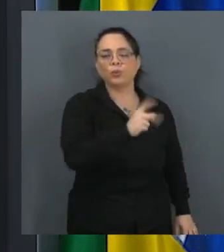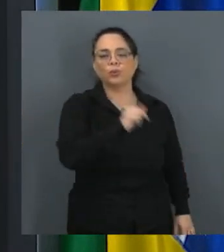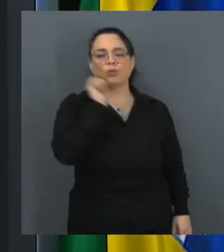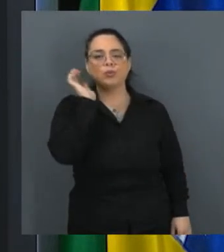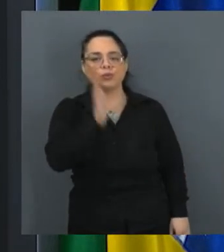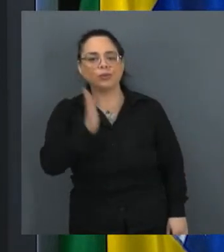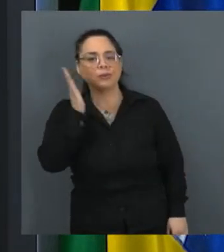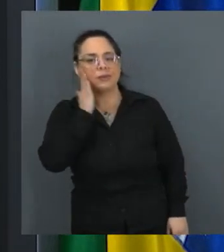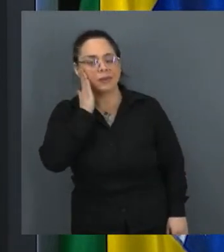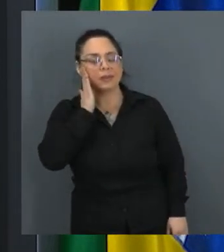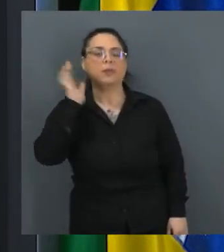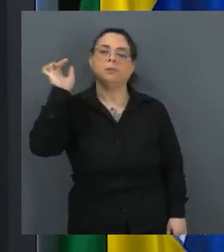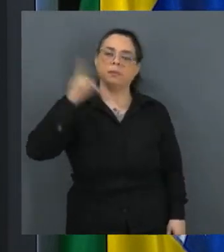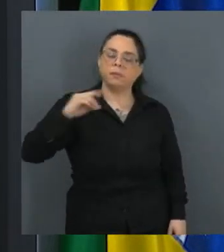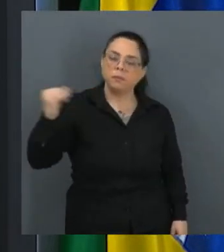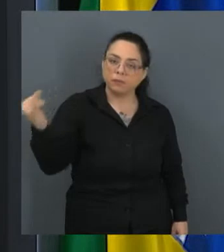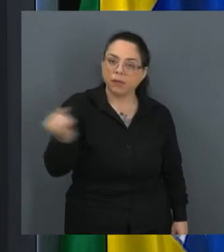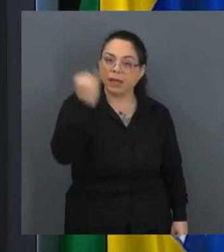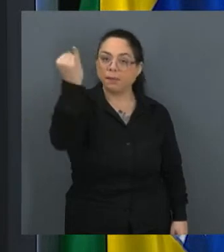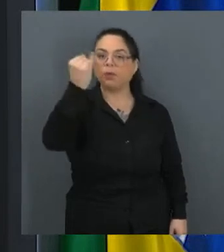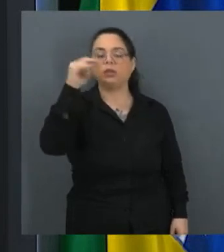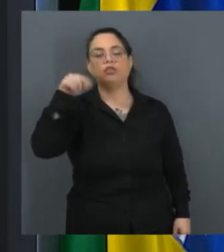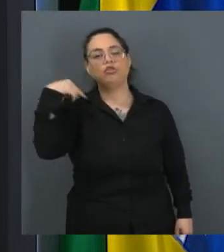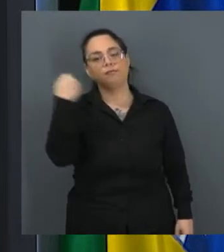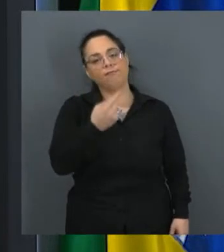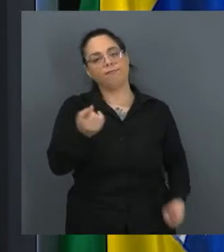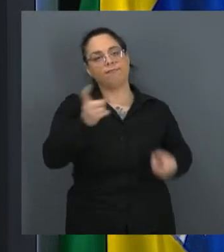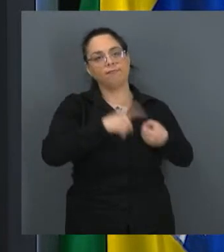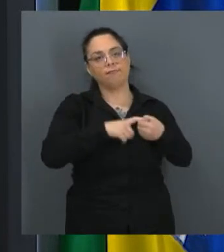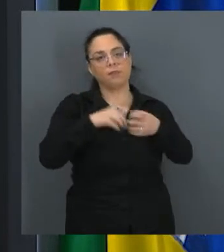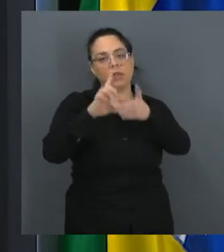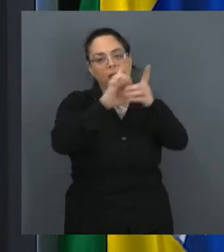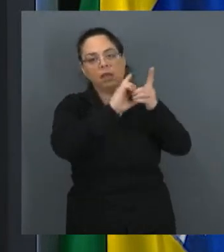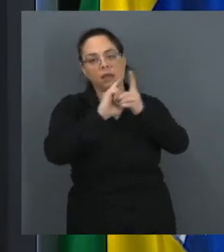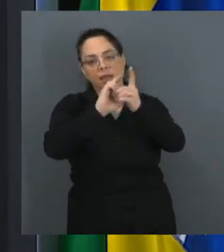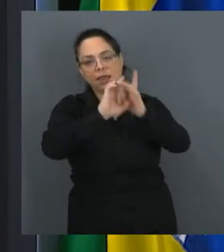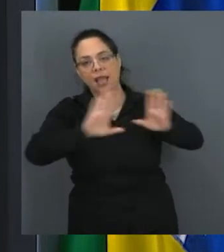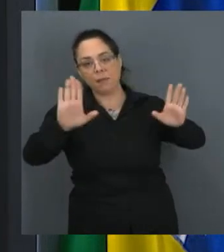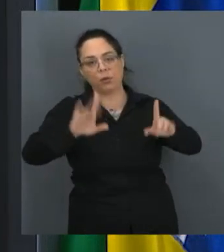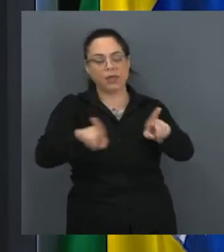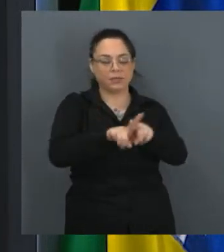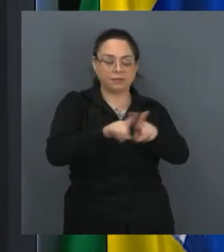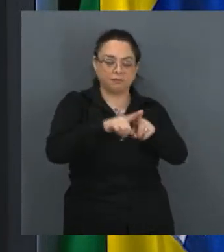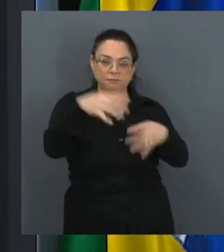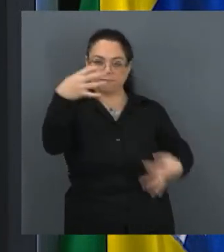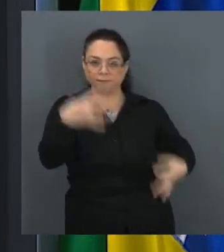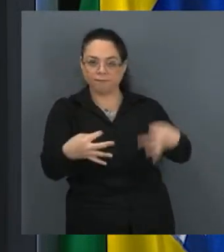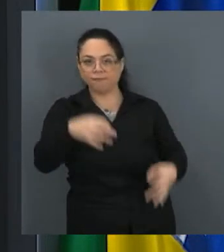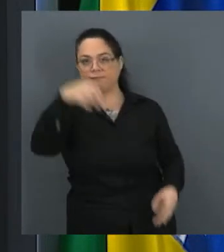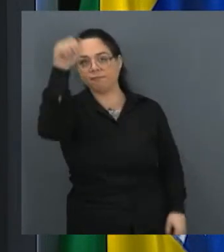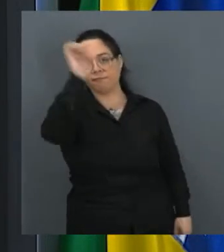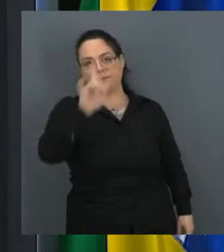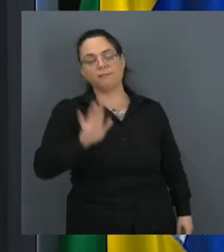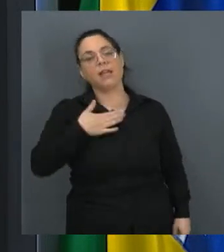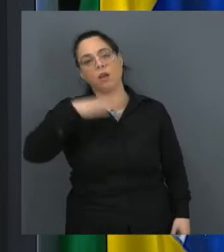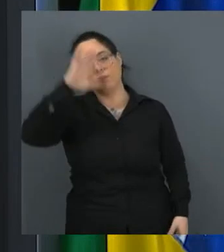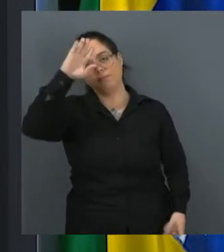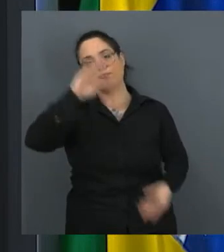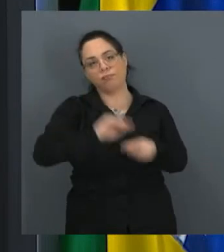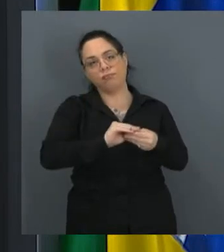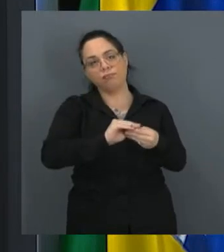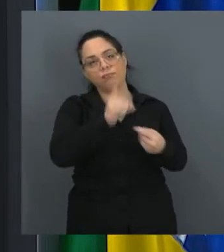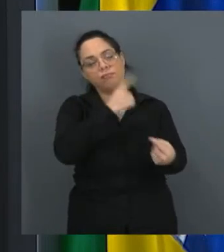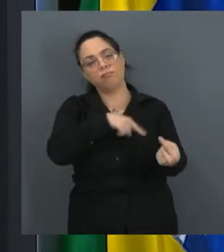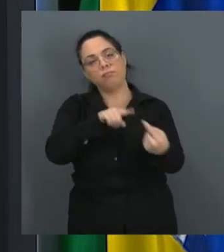algo importante para que a gente volte a ter democracia, justiça no Brasil. Eu encerro com esse